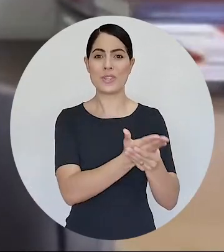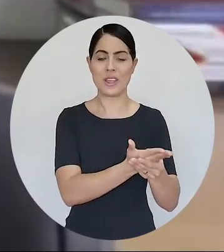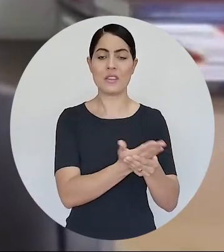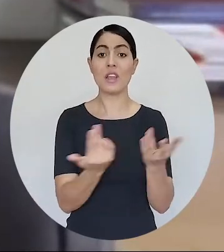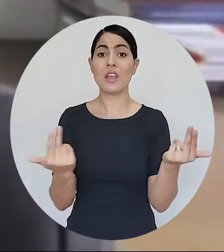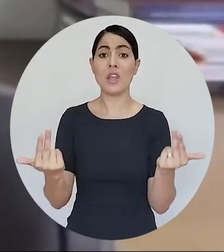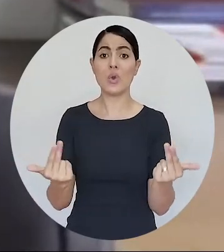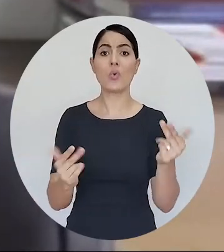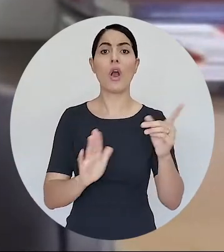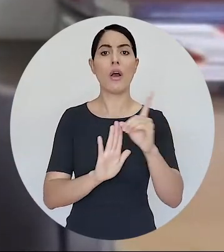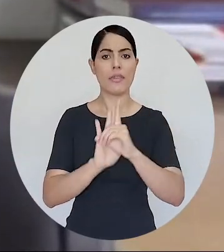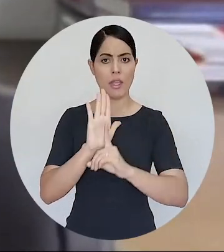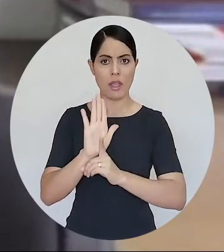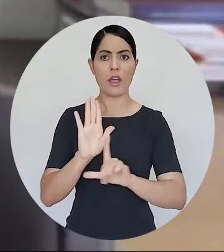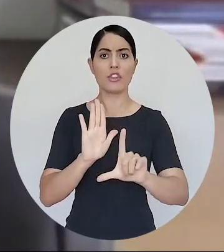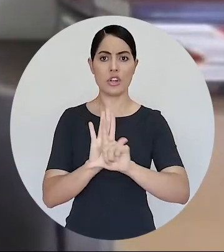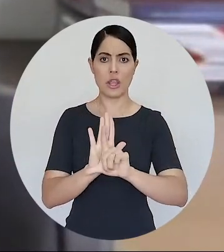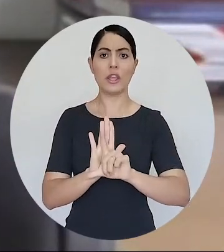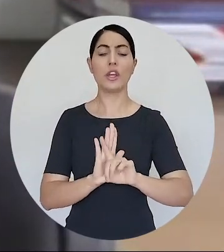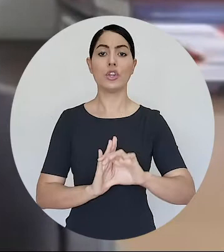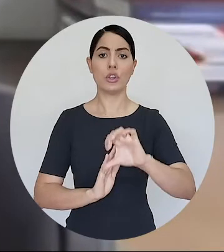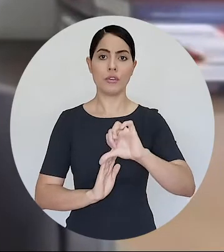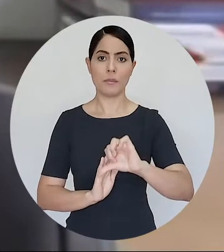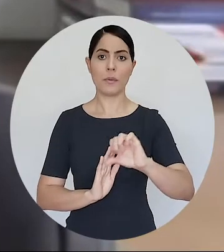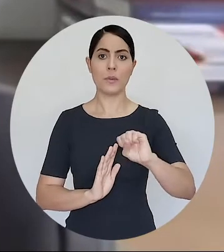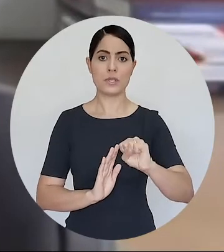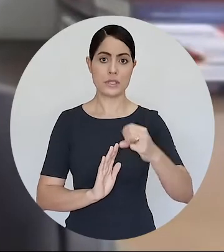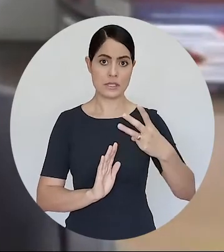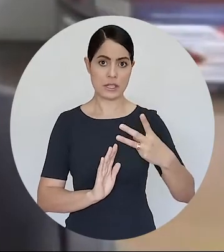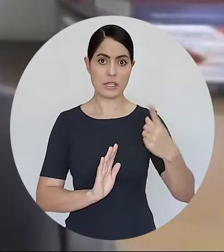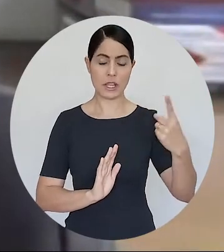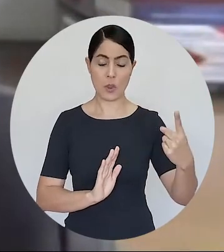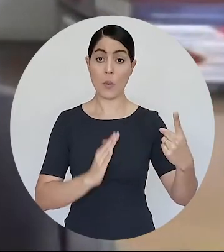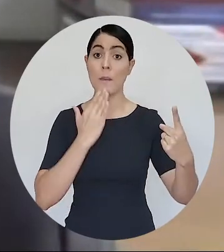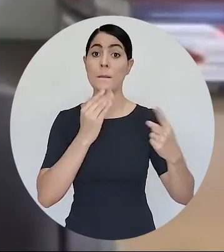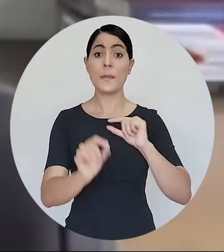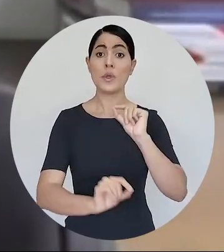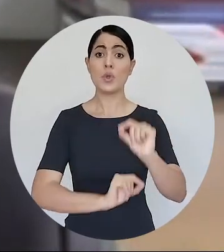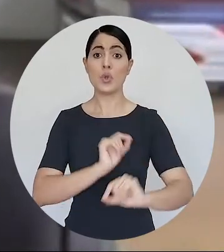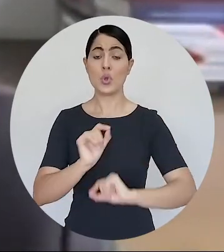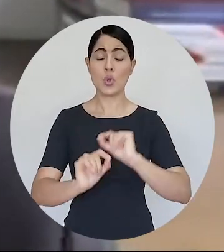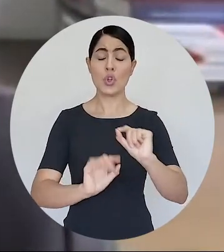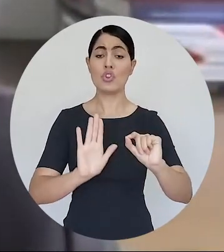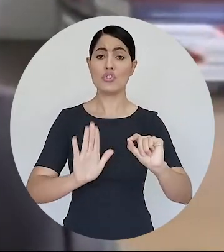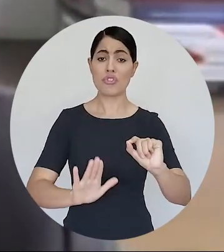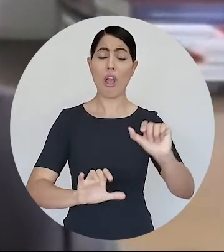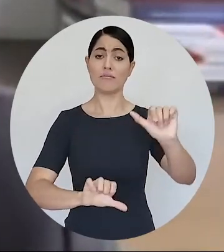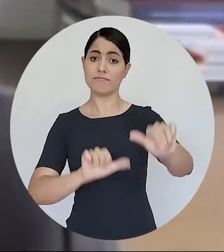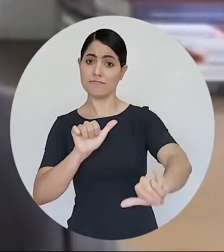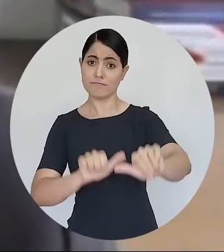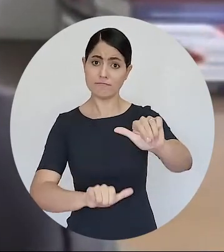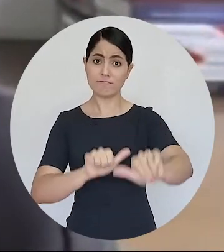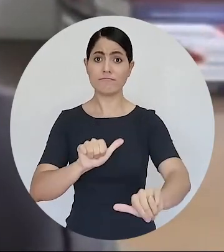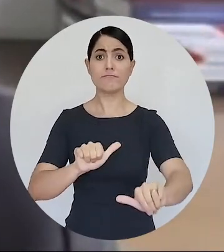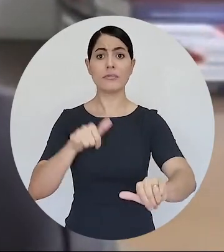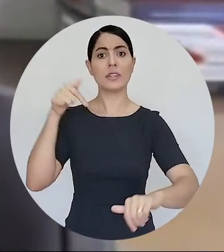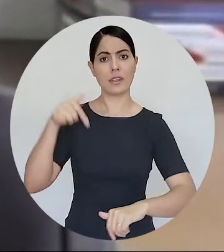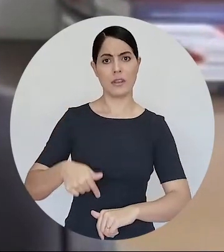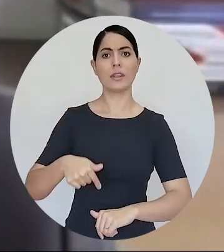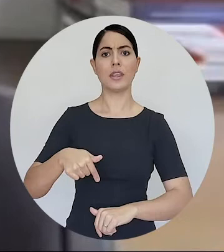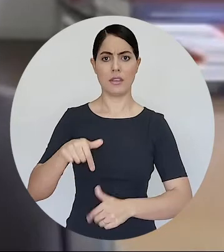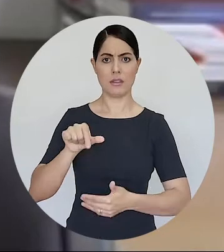inconstitucionalidades do Decreto 9.831, declinadas pelos proponentes e avalizadas pelas comissões